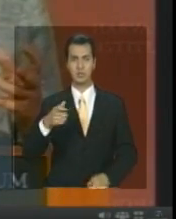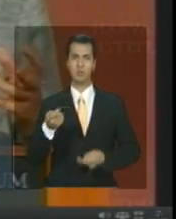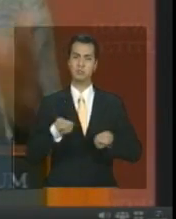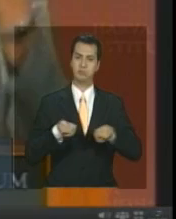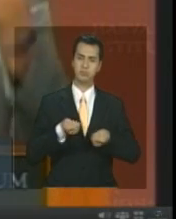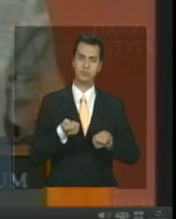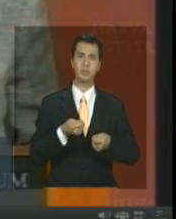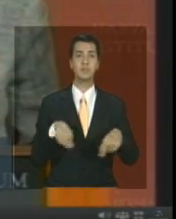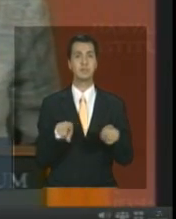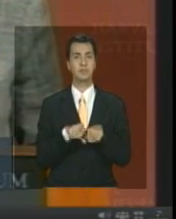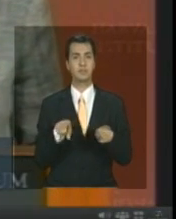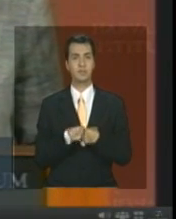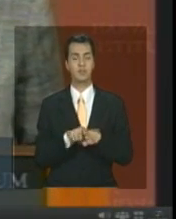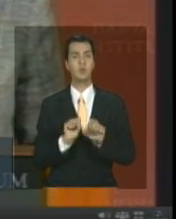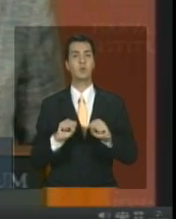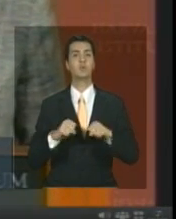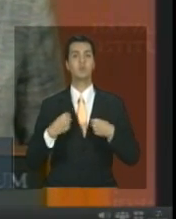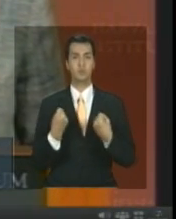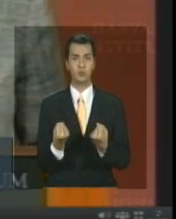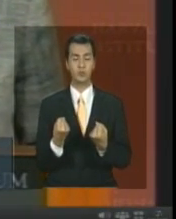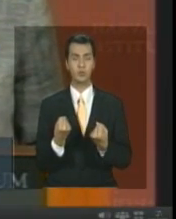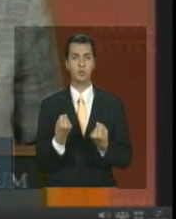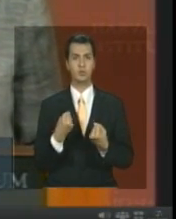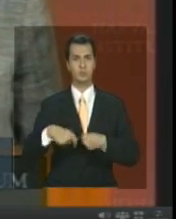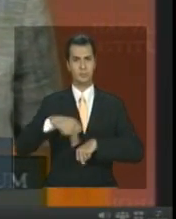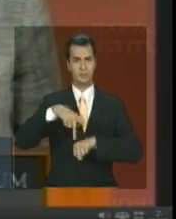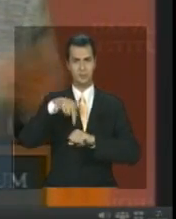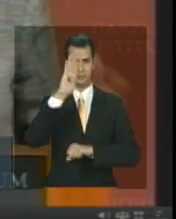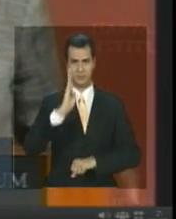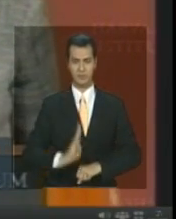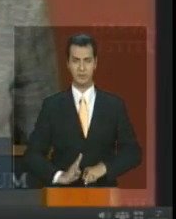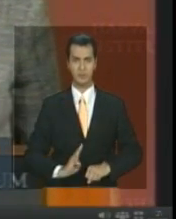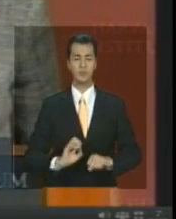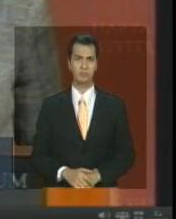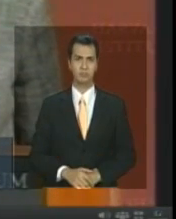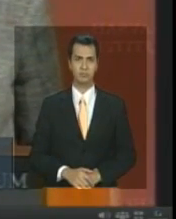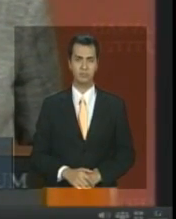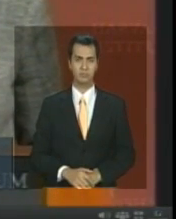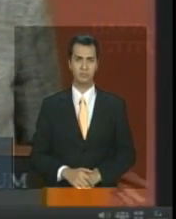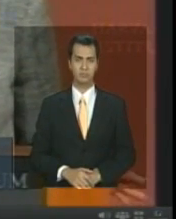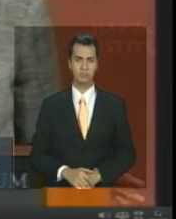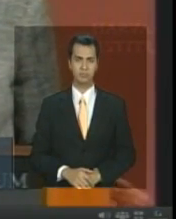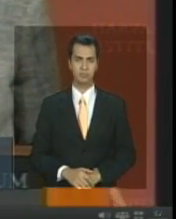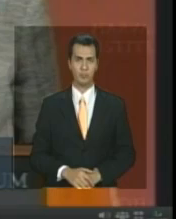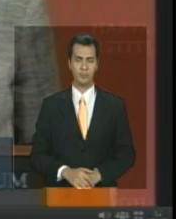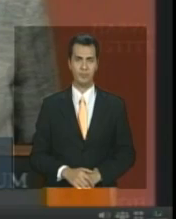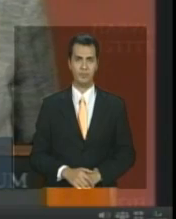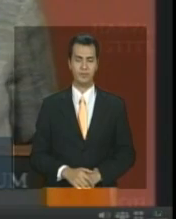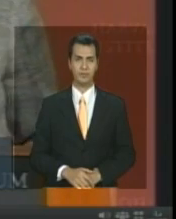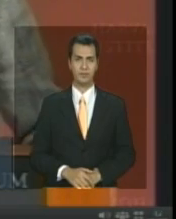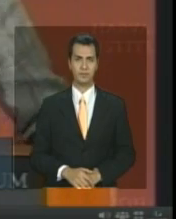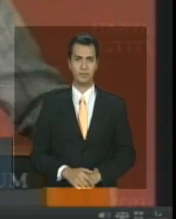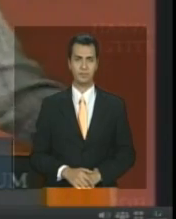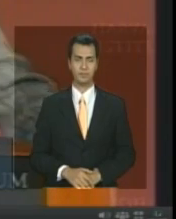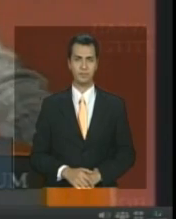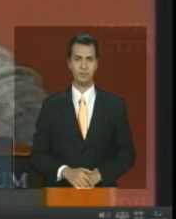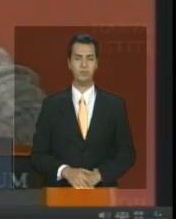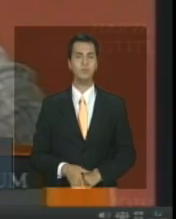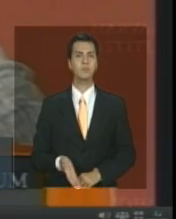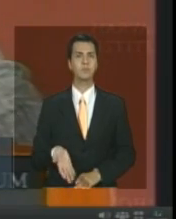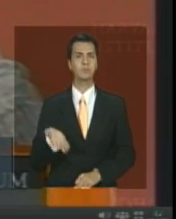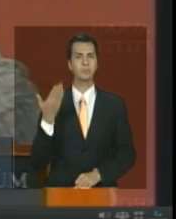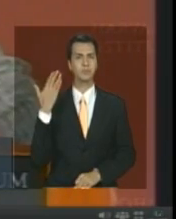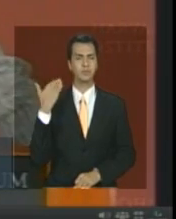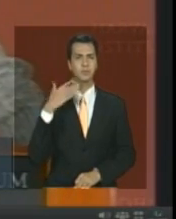a robustez fiscal de um país melhoraram muito. Sobretudo, o Brasil era um país com uma